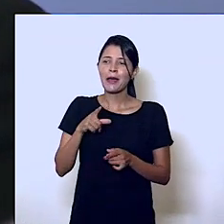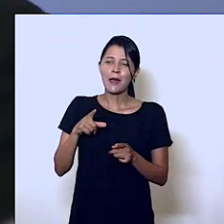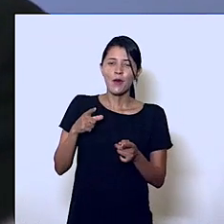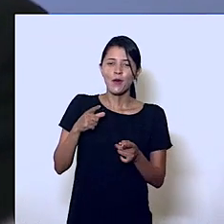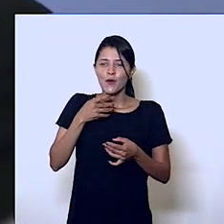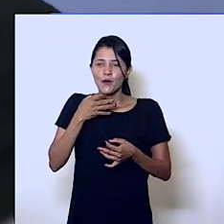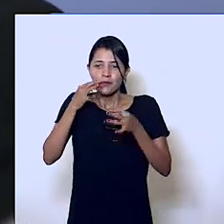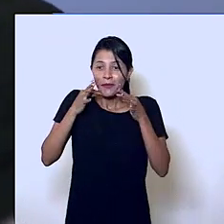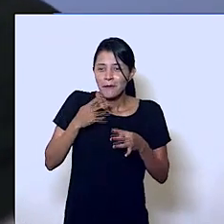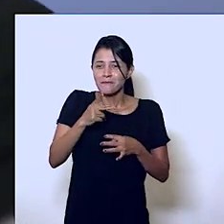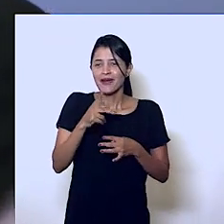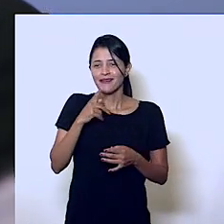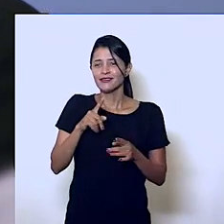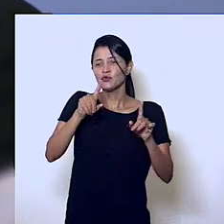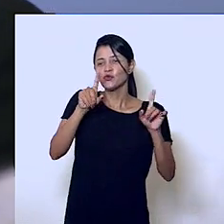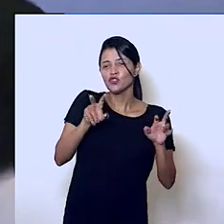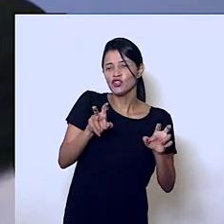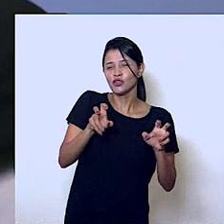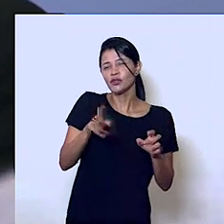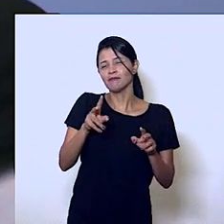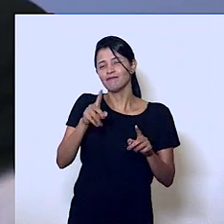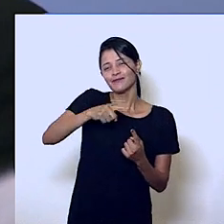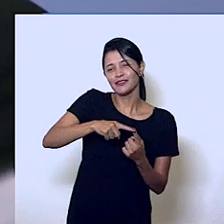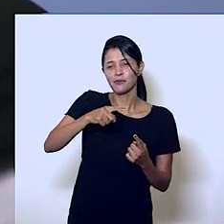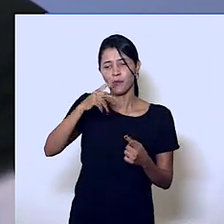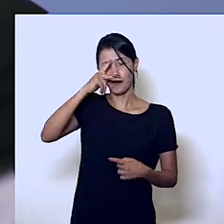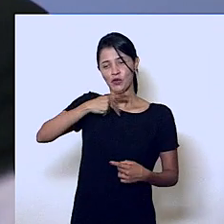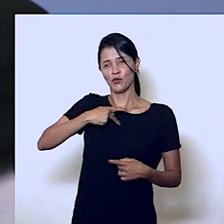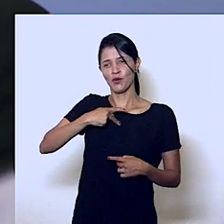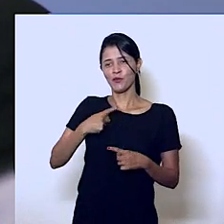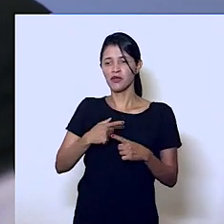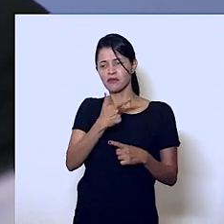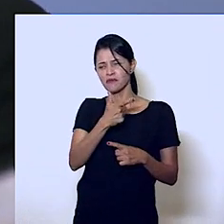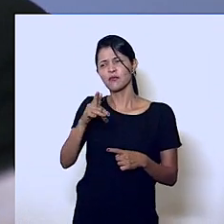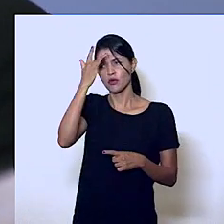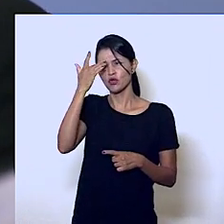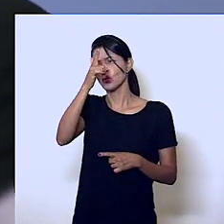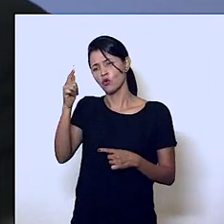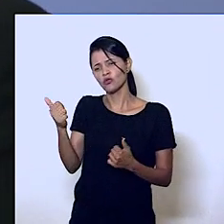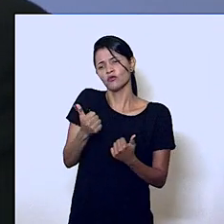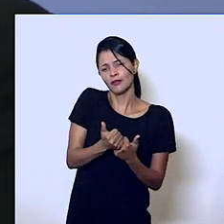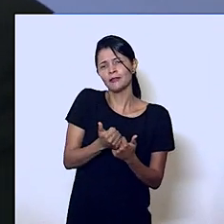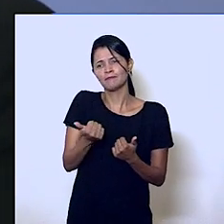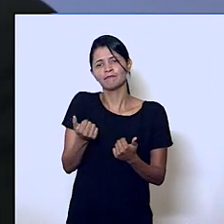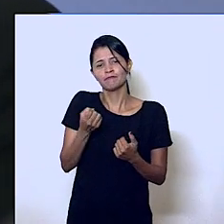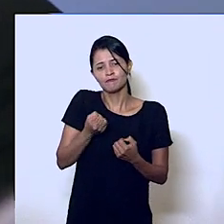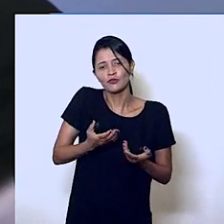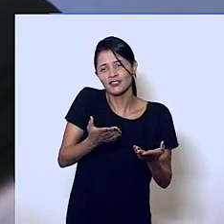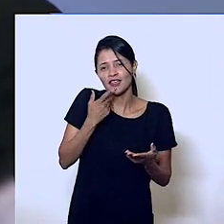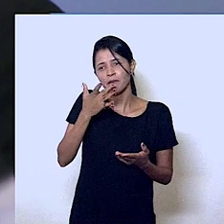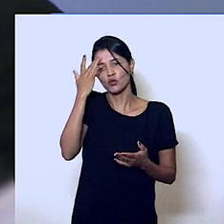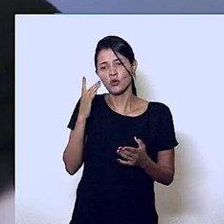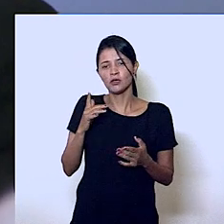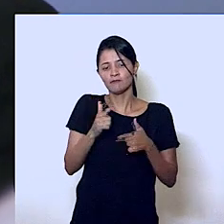nós vamos ter depois contribuições daqueles que tiveram uma convivência próxima com o embaixador Paulo Tarso.